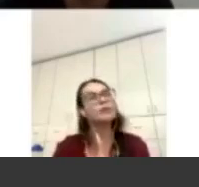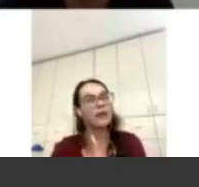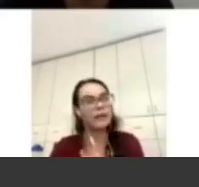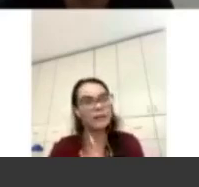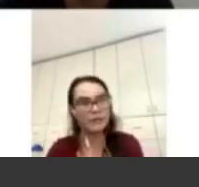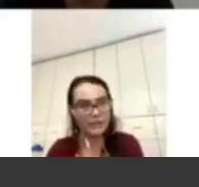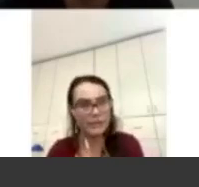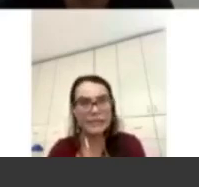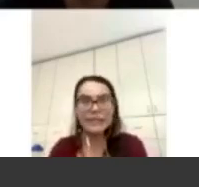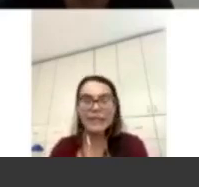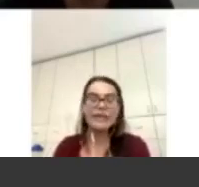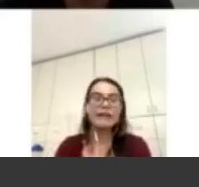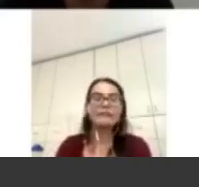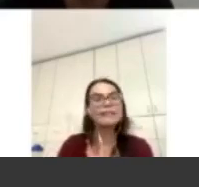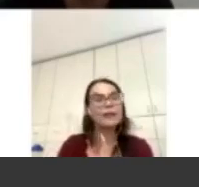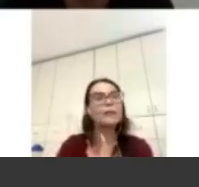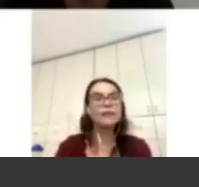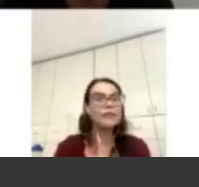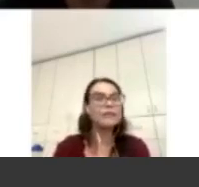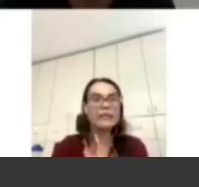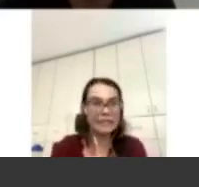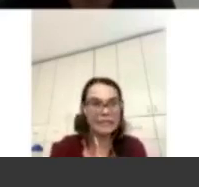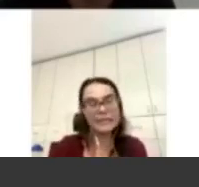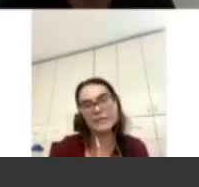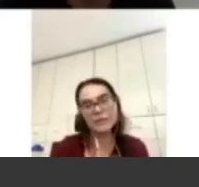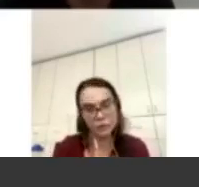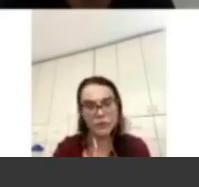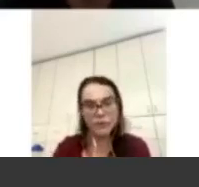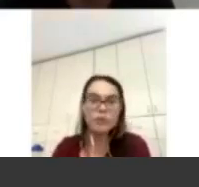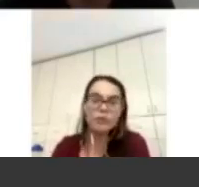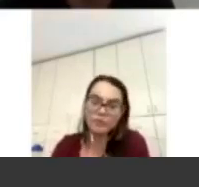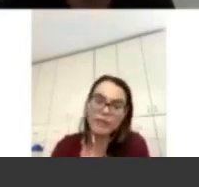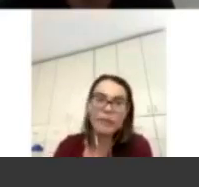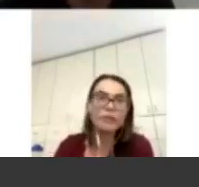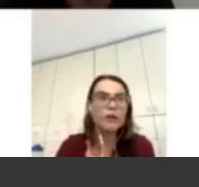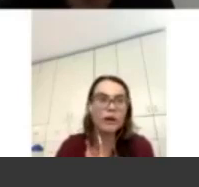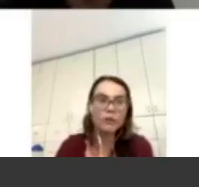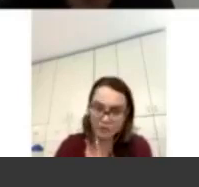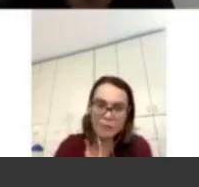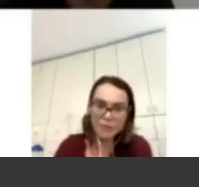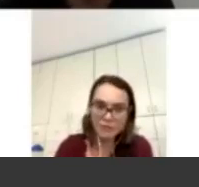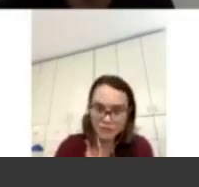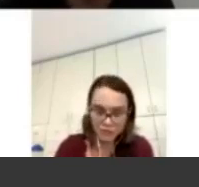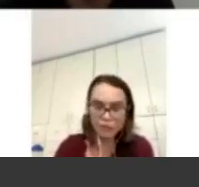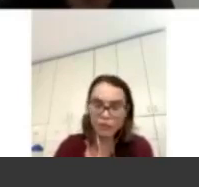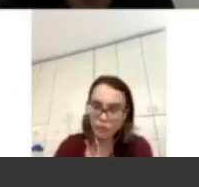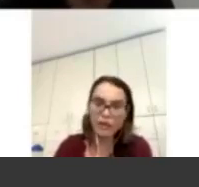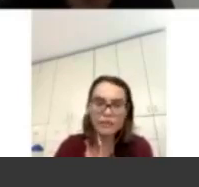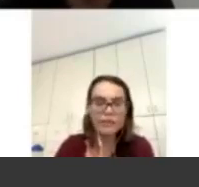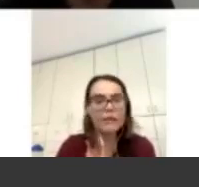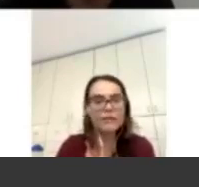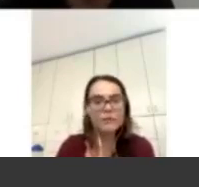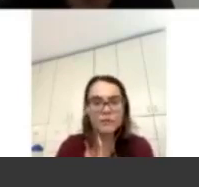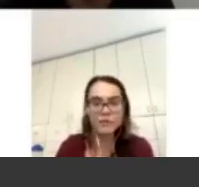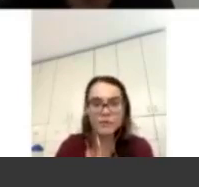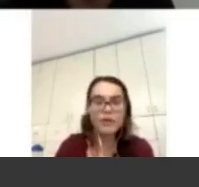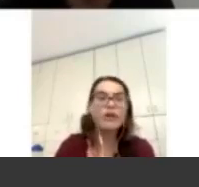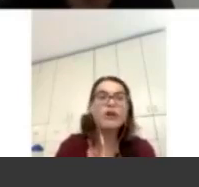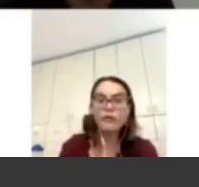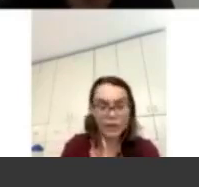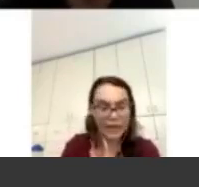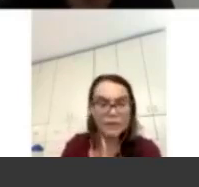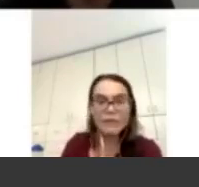para muito além do guia, ele faz recomendações clínicas e condutas com treinamento local no local de trabalho das